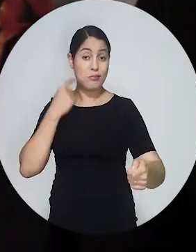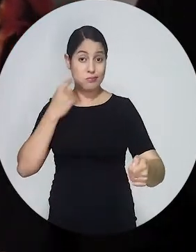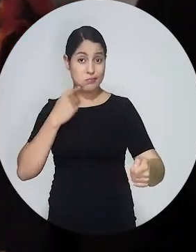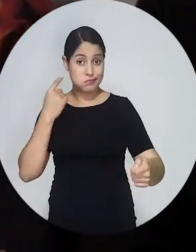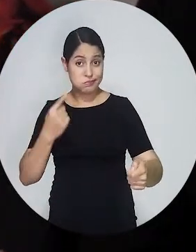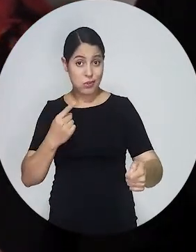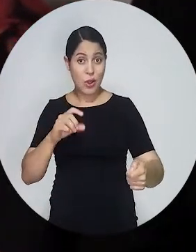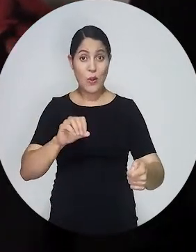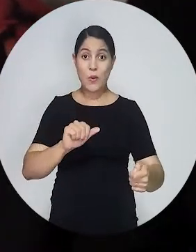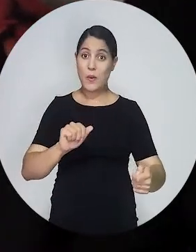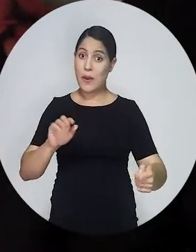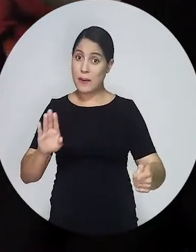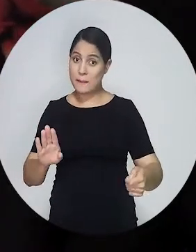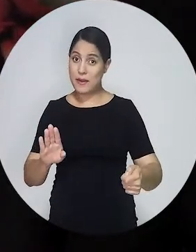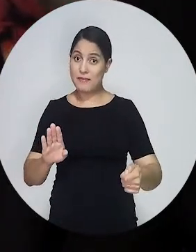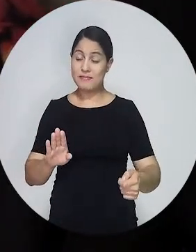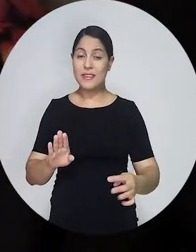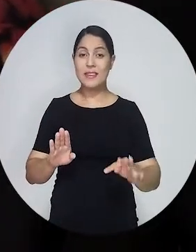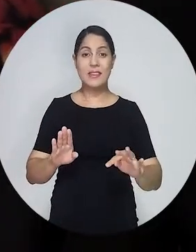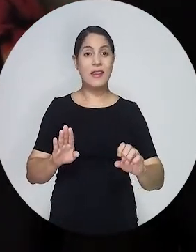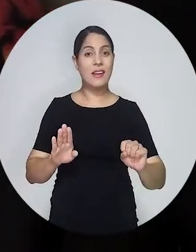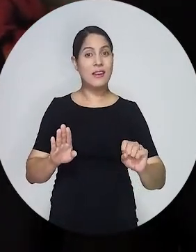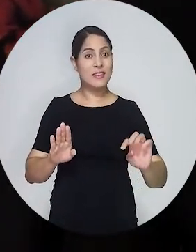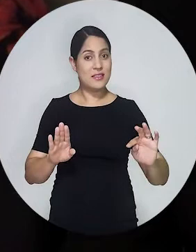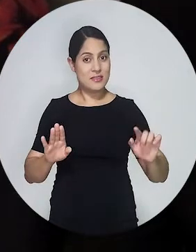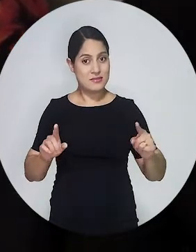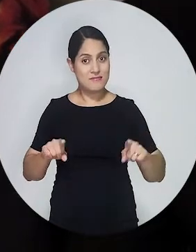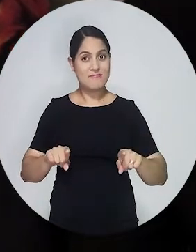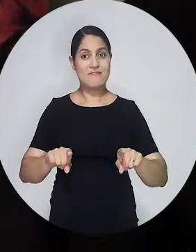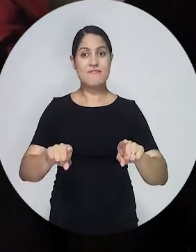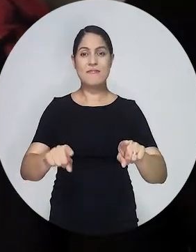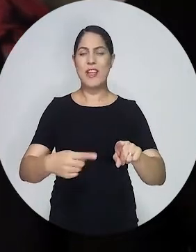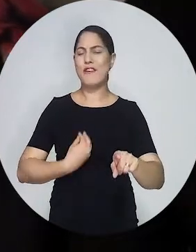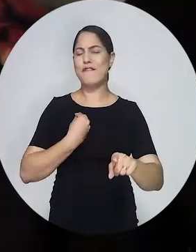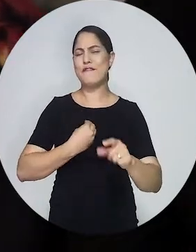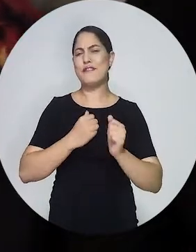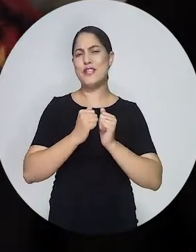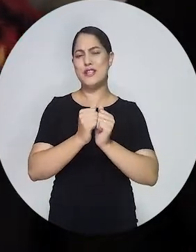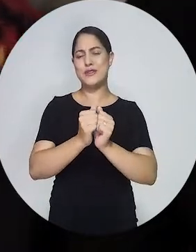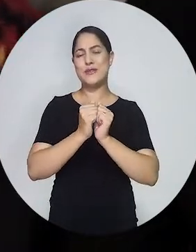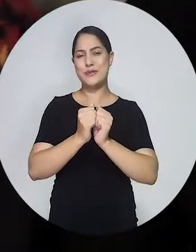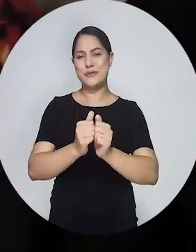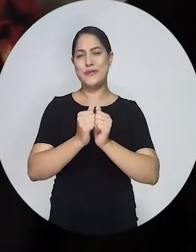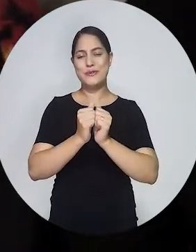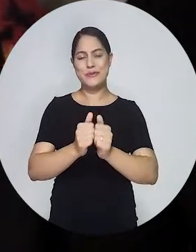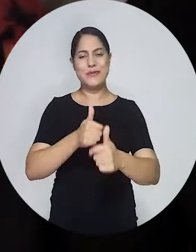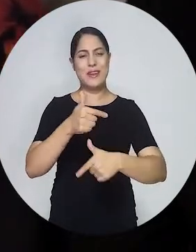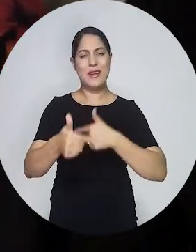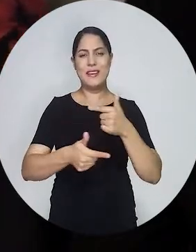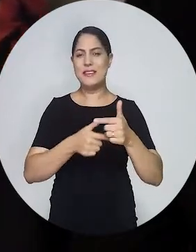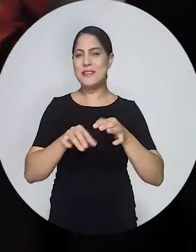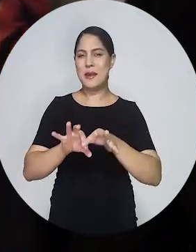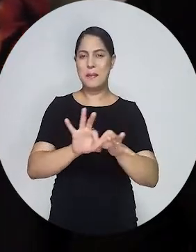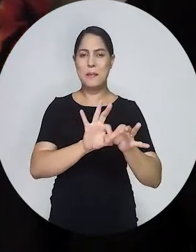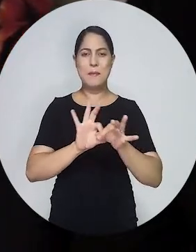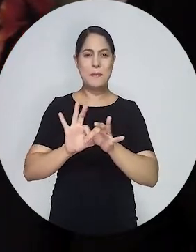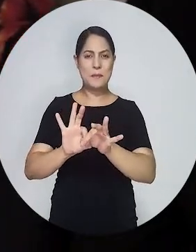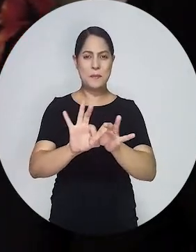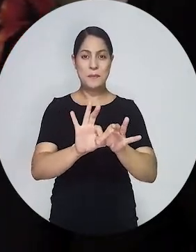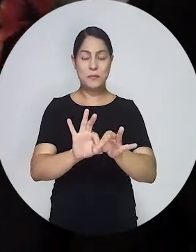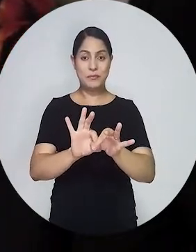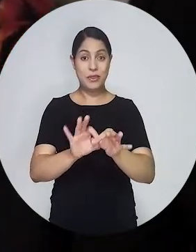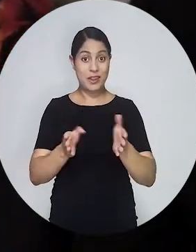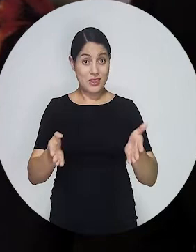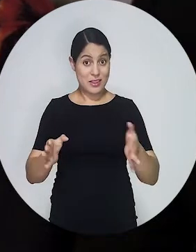Juízes e advogados consagram suas vidas juntos,